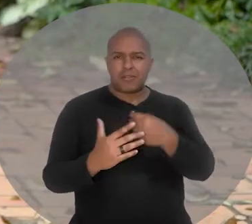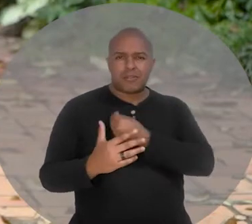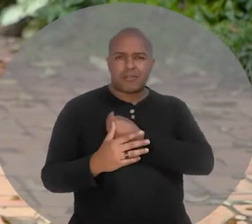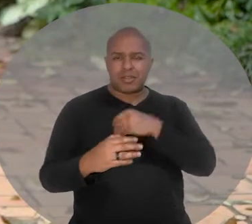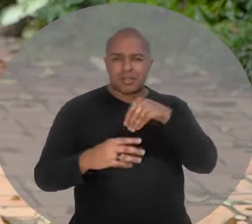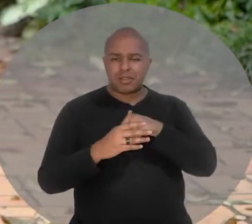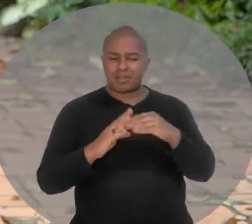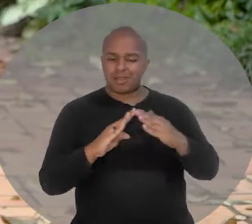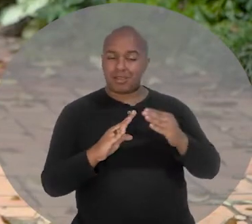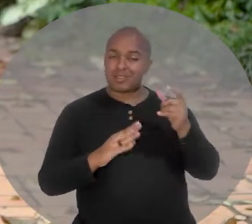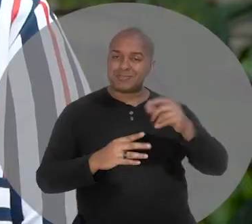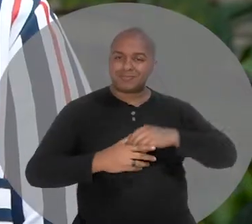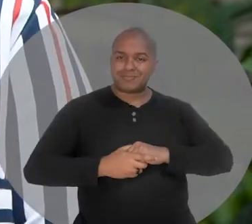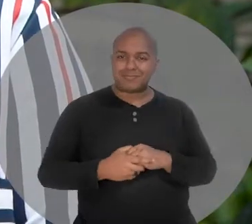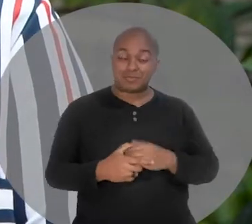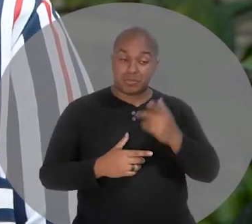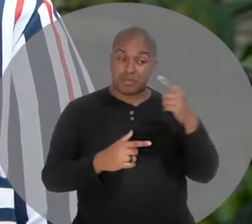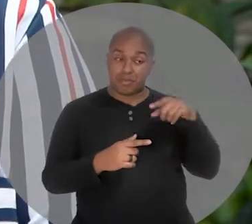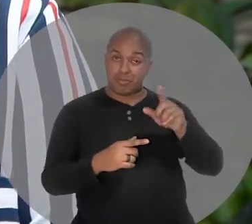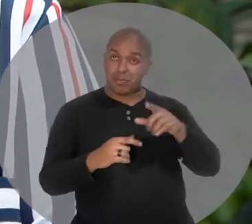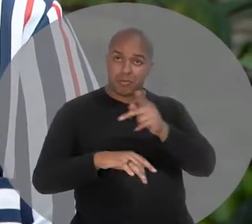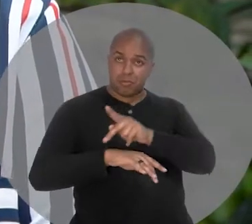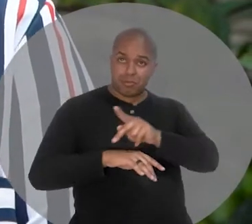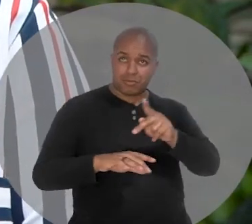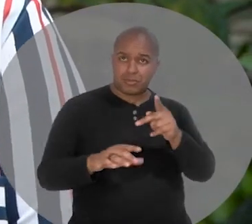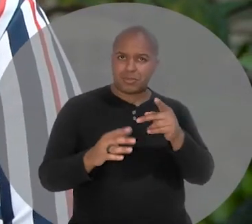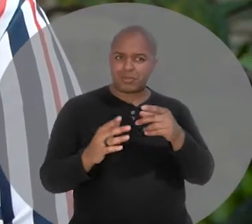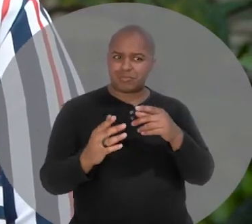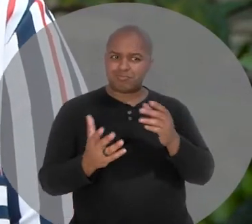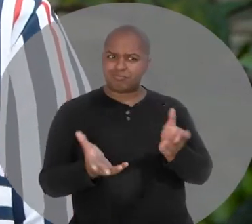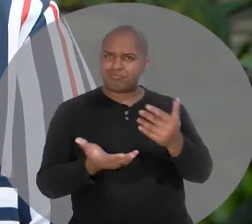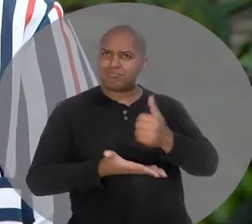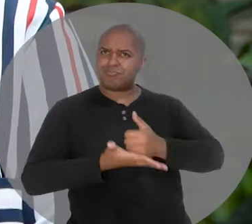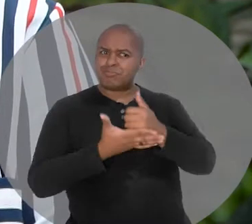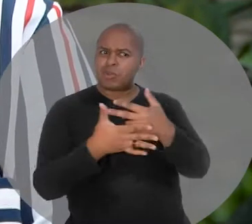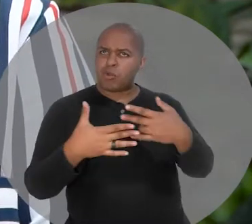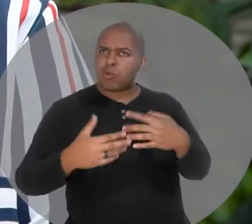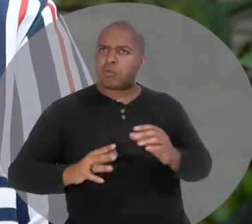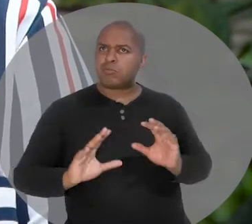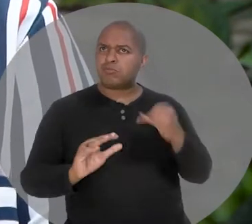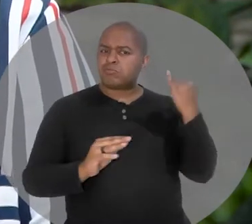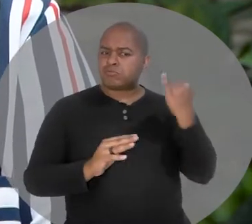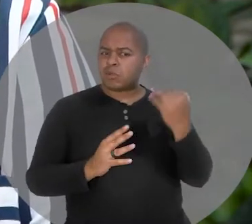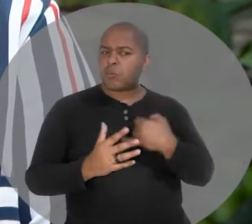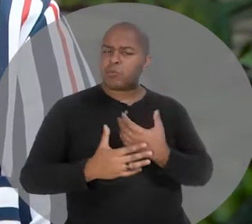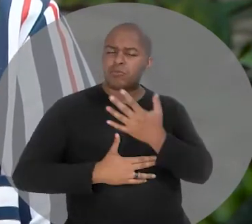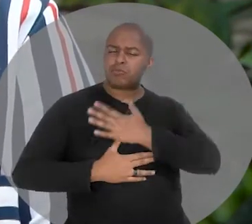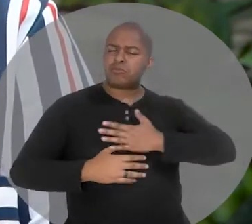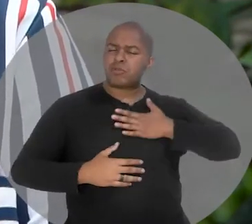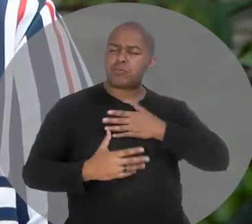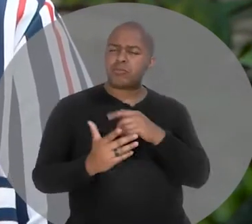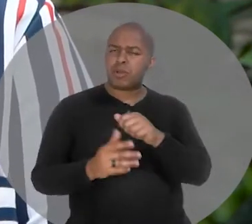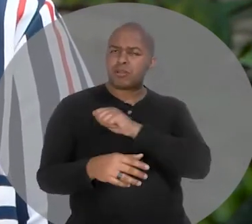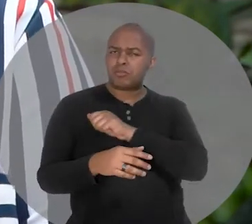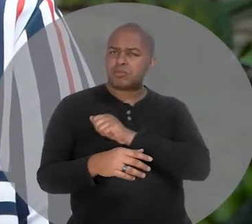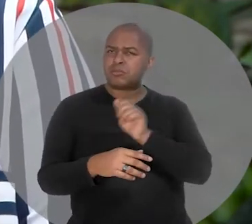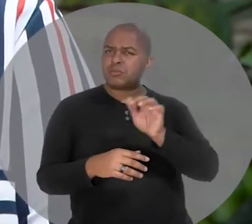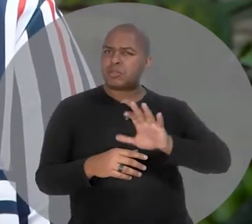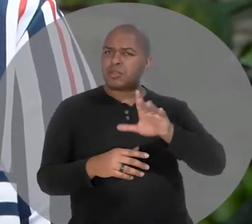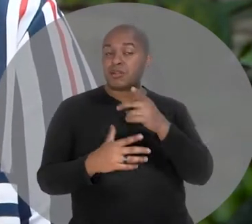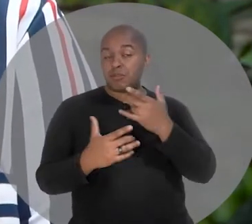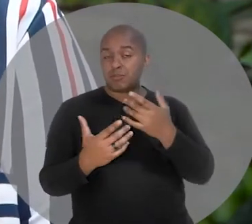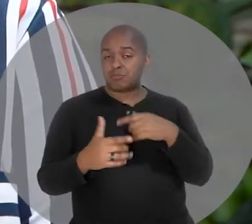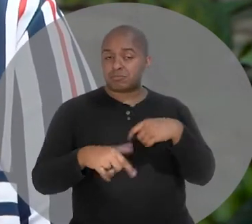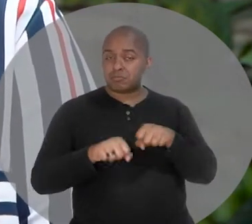eles viviam dentro da minha casa. Foi professora homenageada, enfim, ela era muito querida pelos alunos